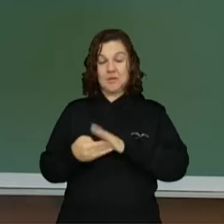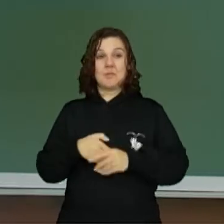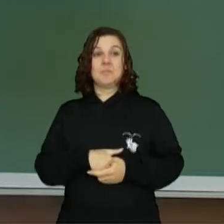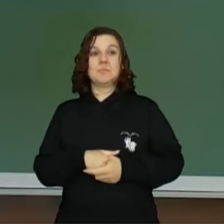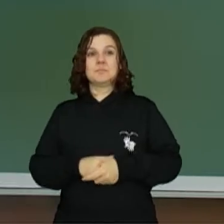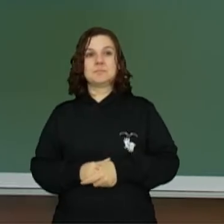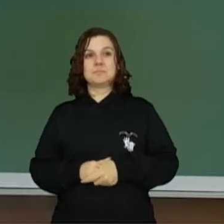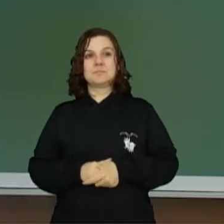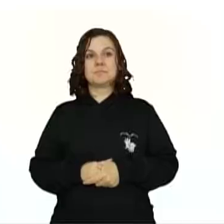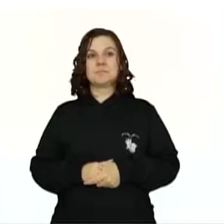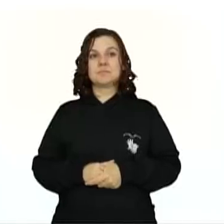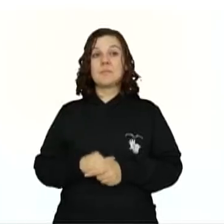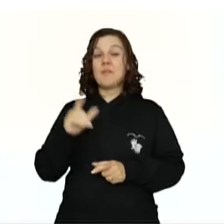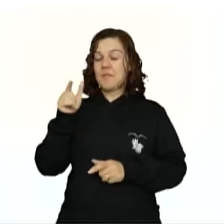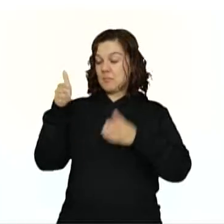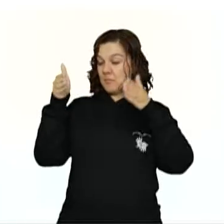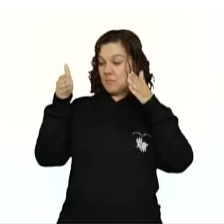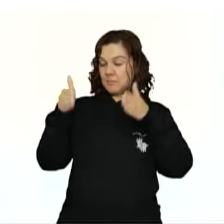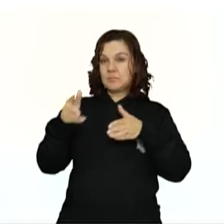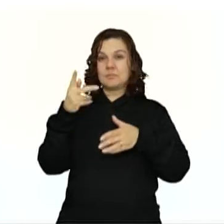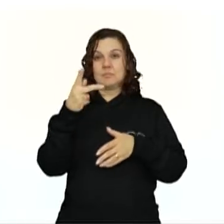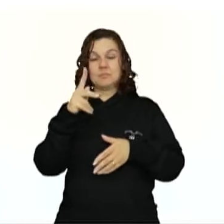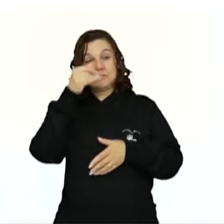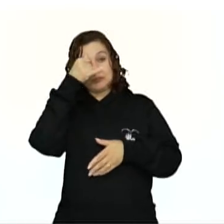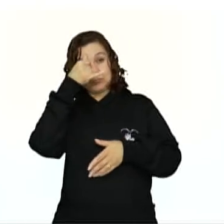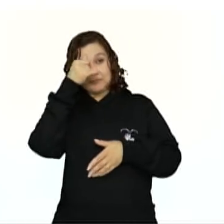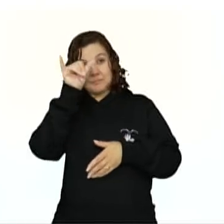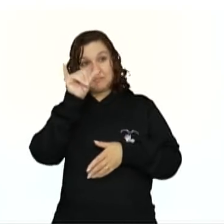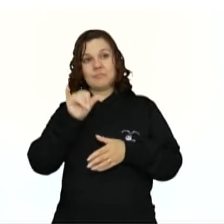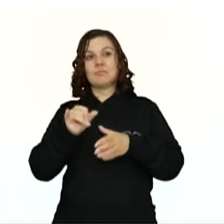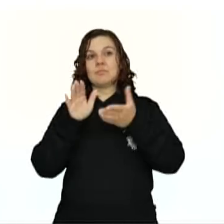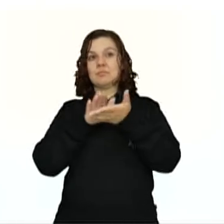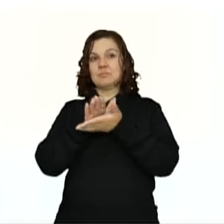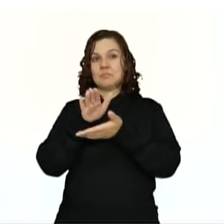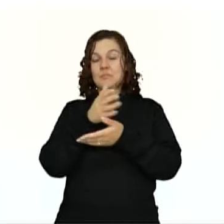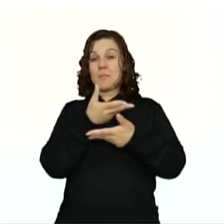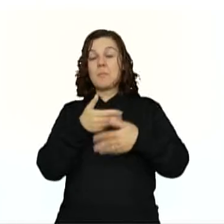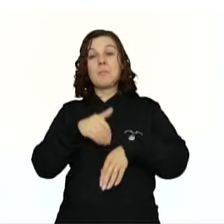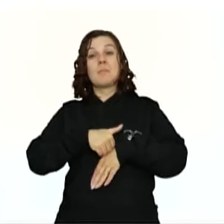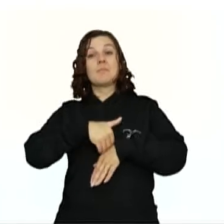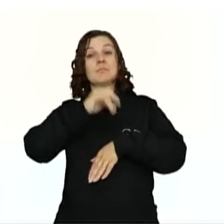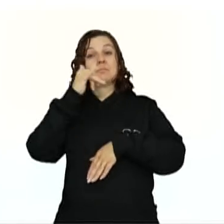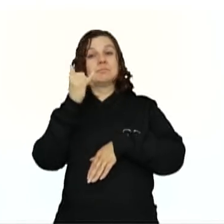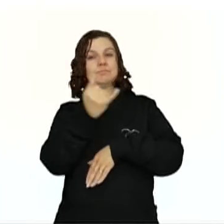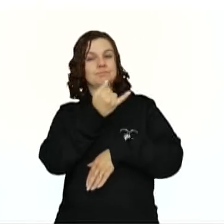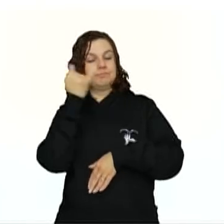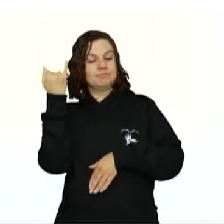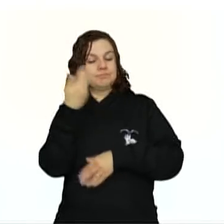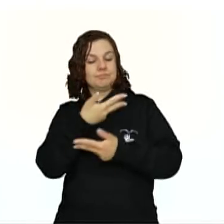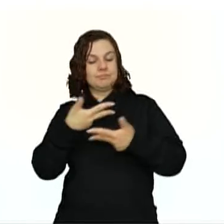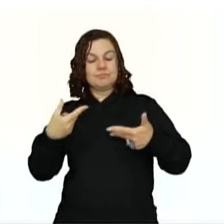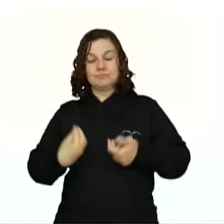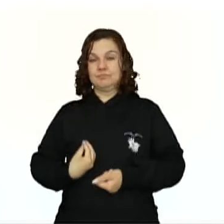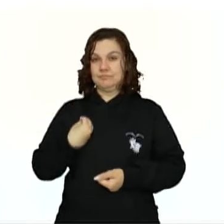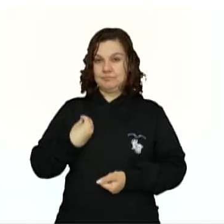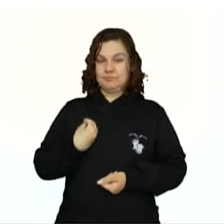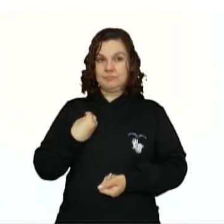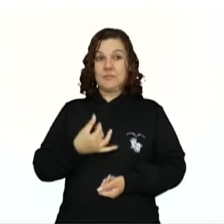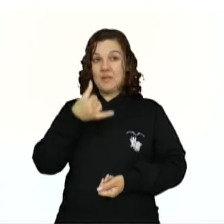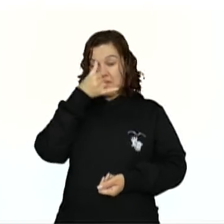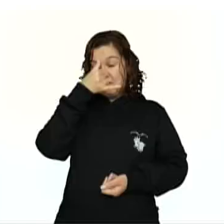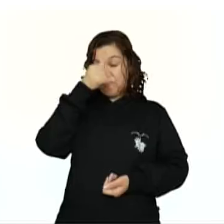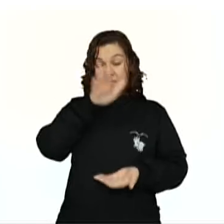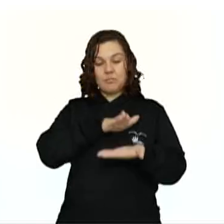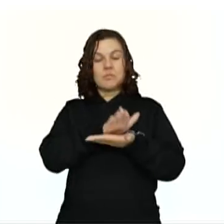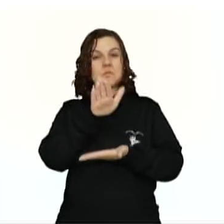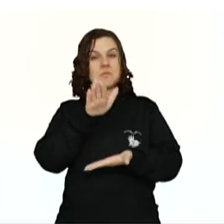nós vamos analisar. Faça a sua parte para preservar uma das nossas maiores fontes de vida.